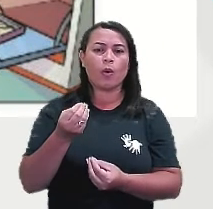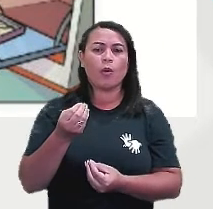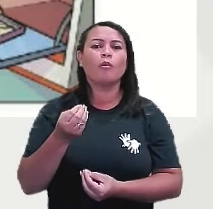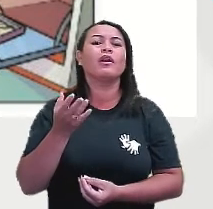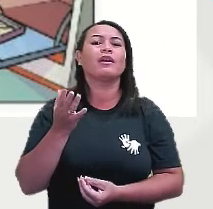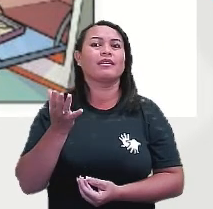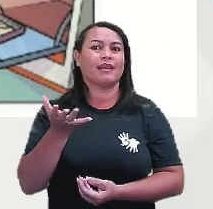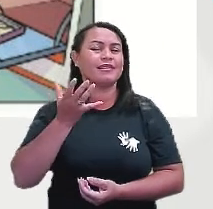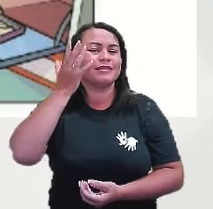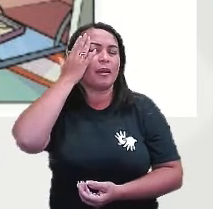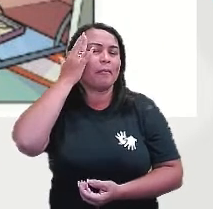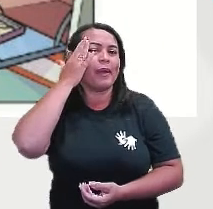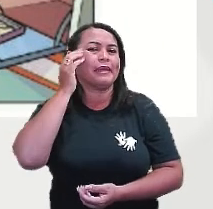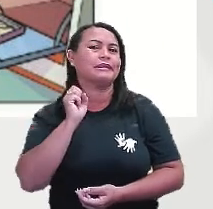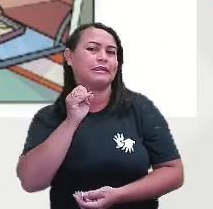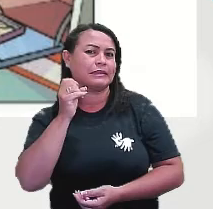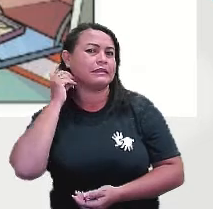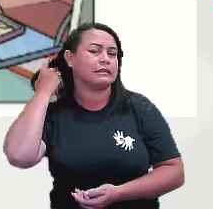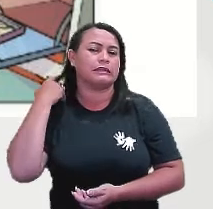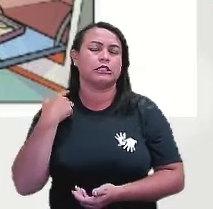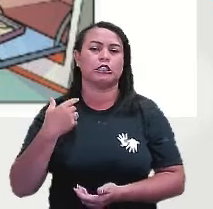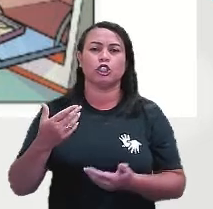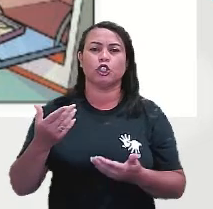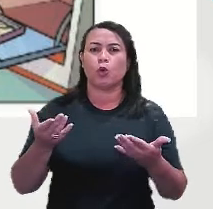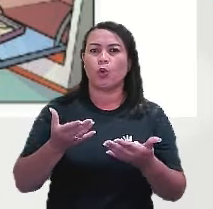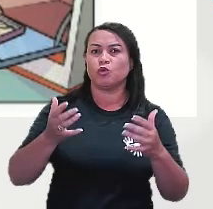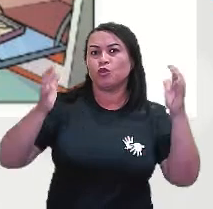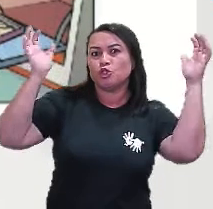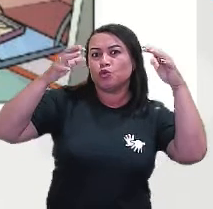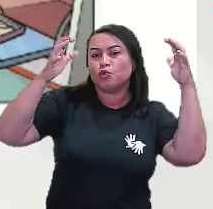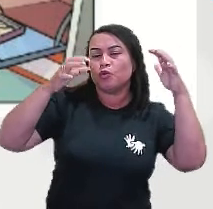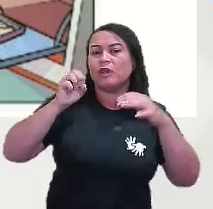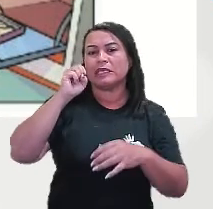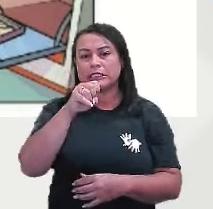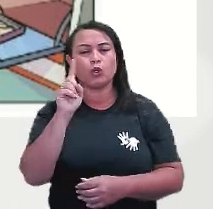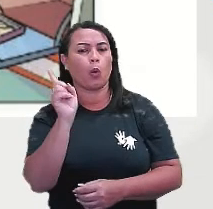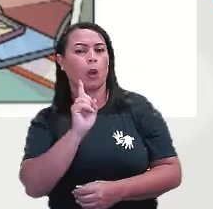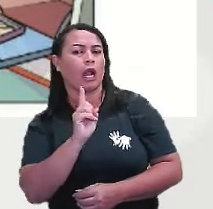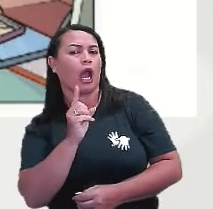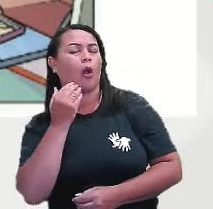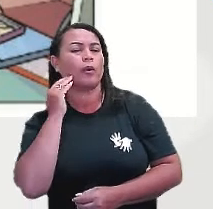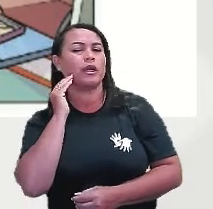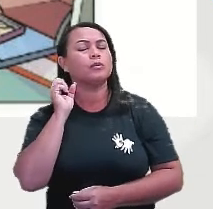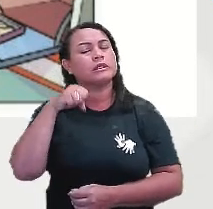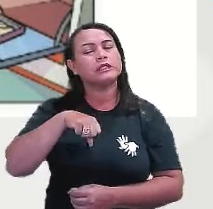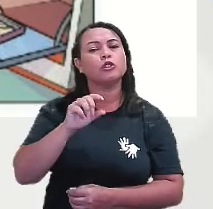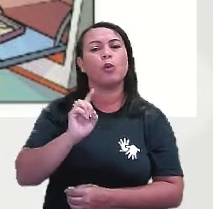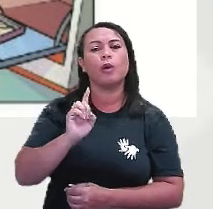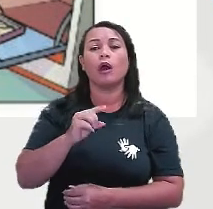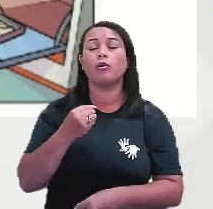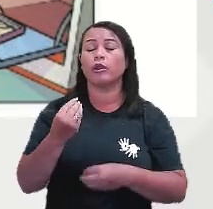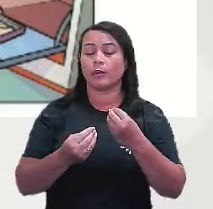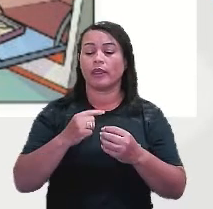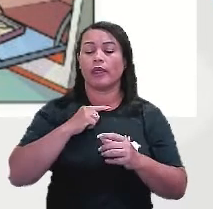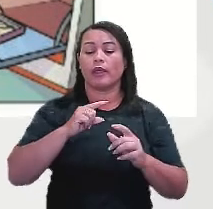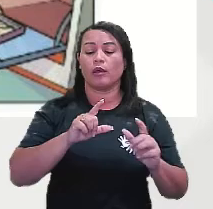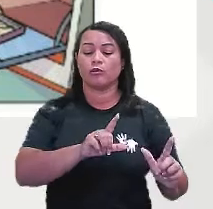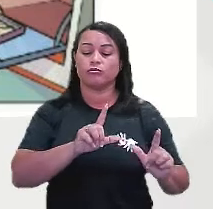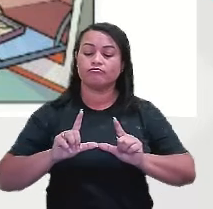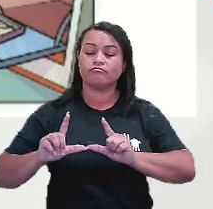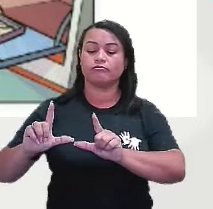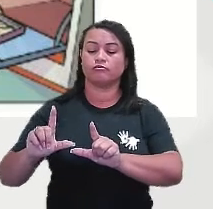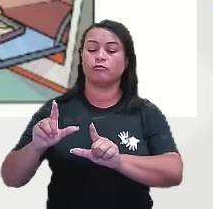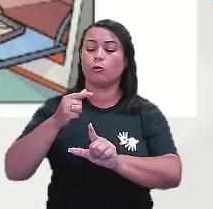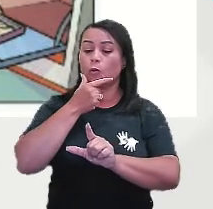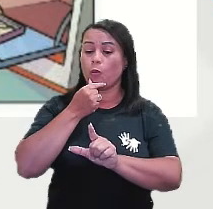querem saber, né, se vai poder sair, se vai chover, se não vai. E aí nós temos um adulto, né,